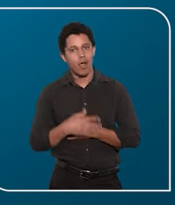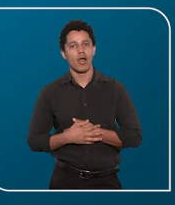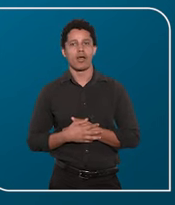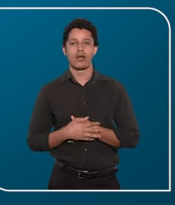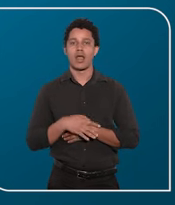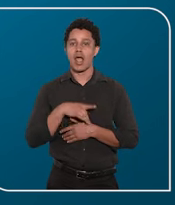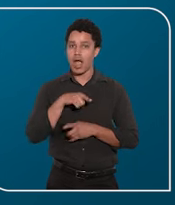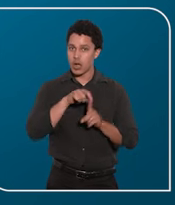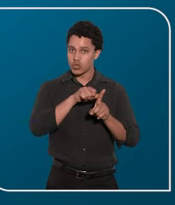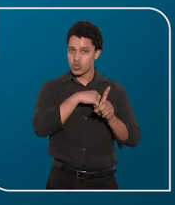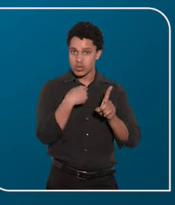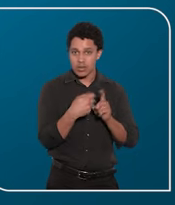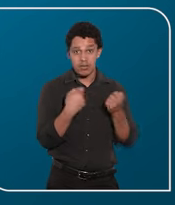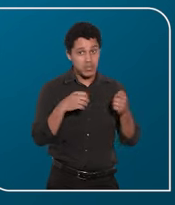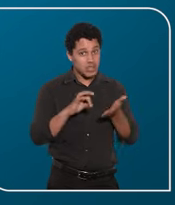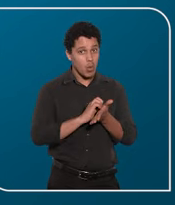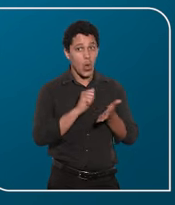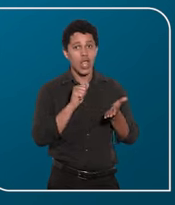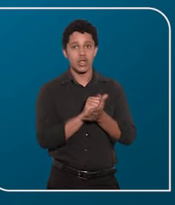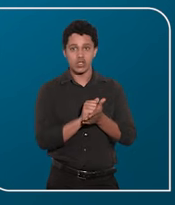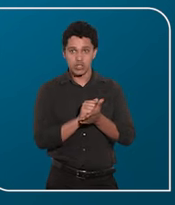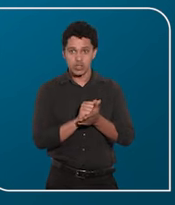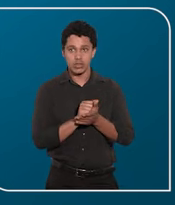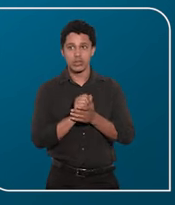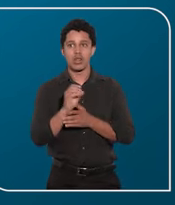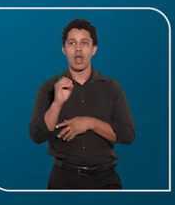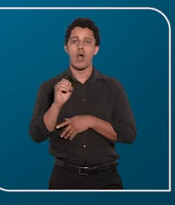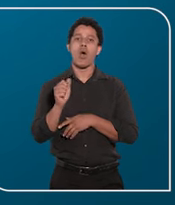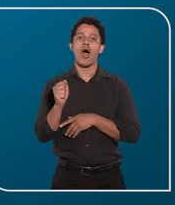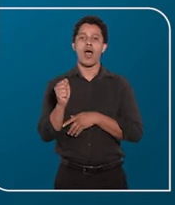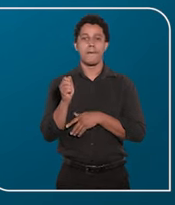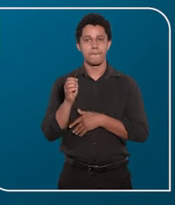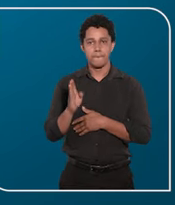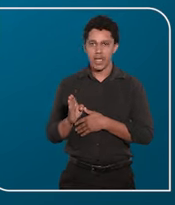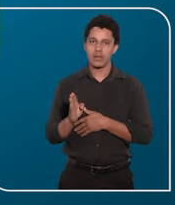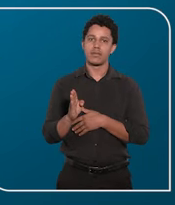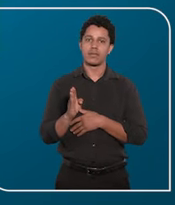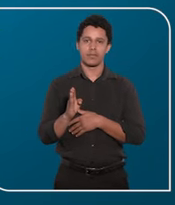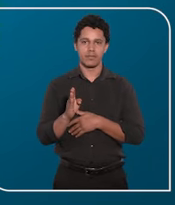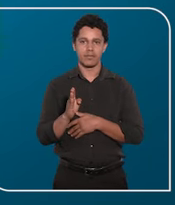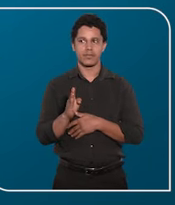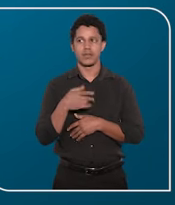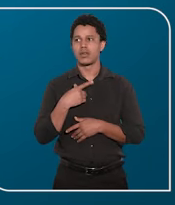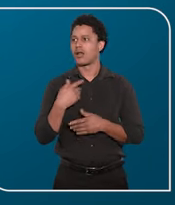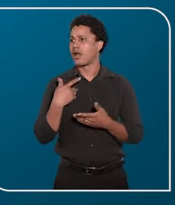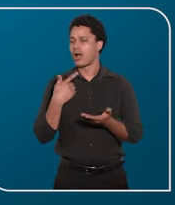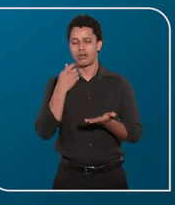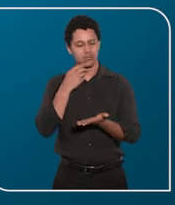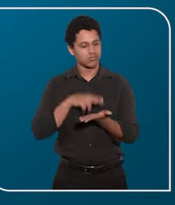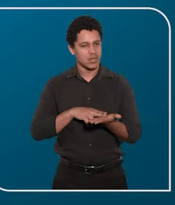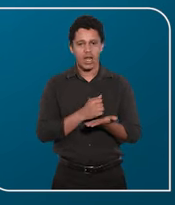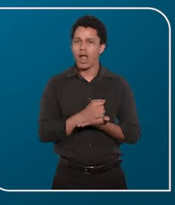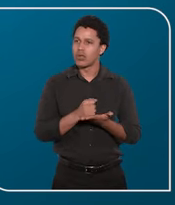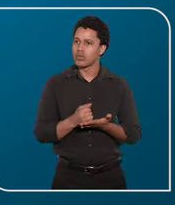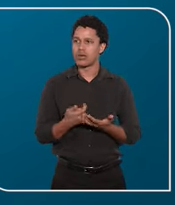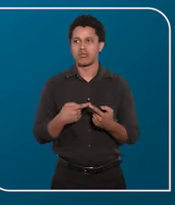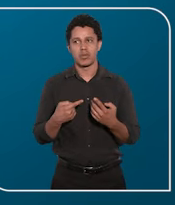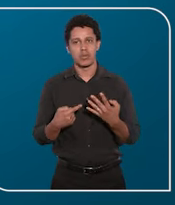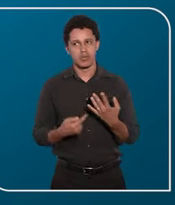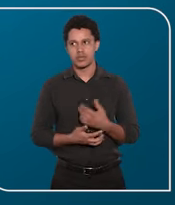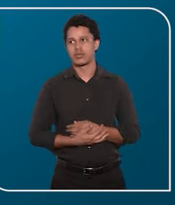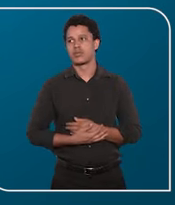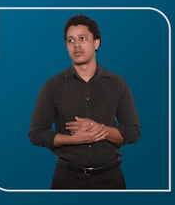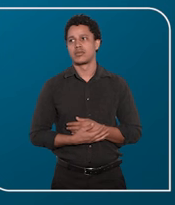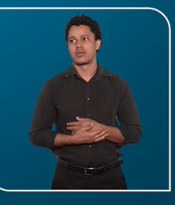que ter registro de seus atos constitutivos perante a OAB, não é perante a junta, não é perante cartório de títulos e documentos, e eu vou,